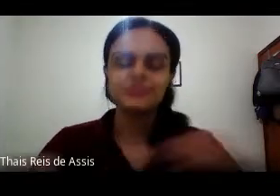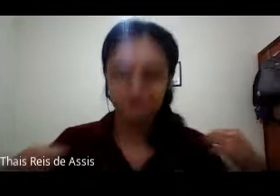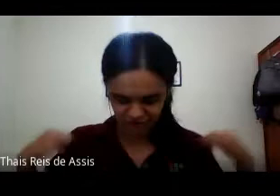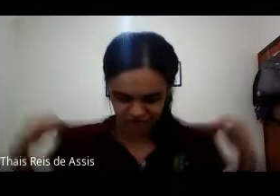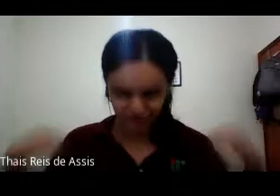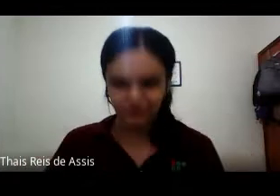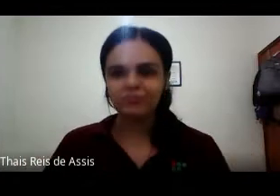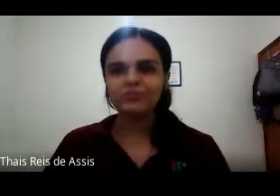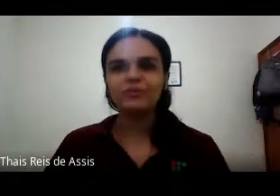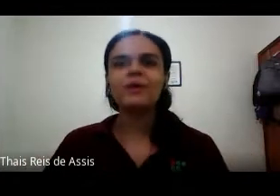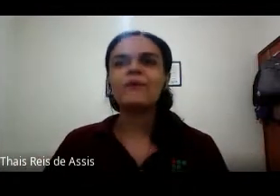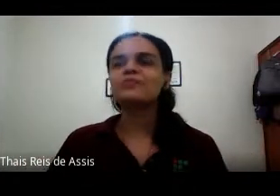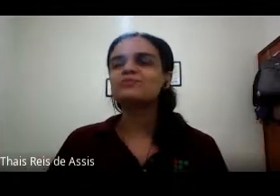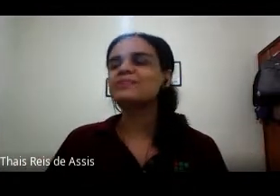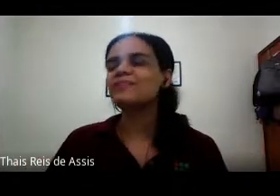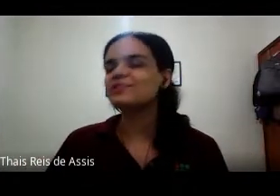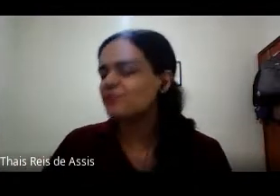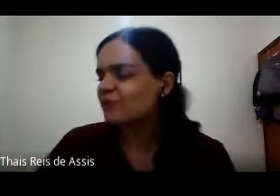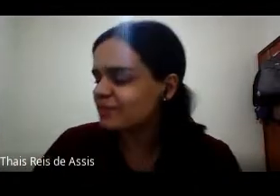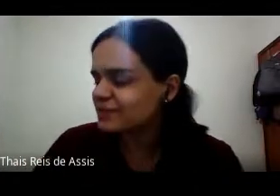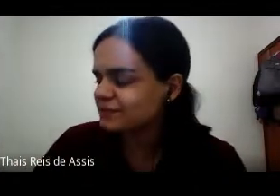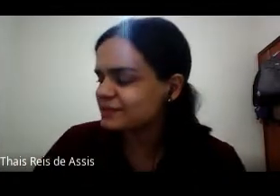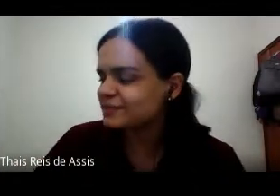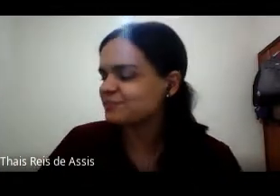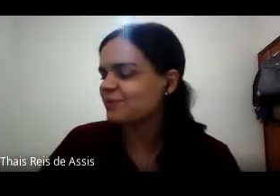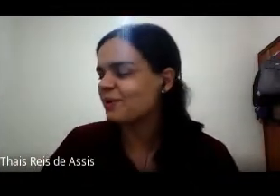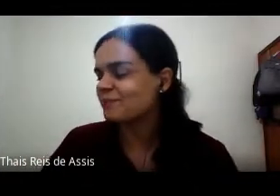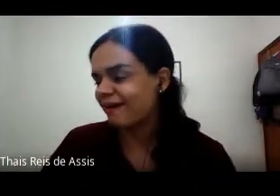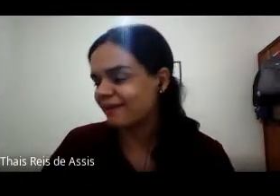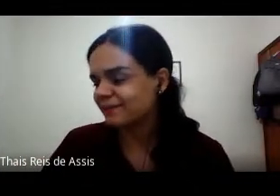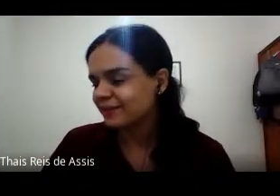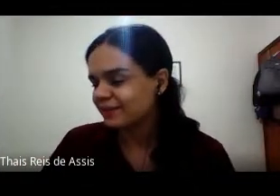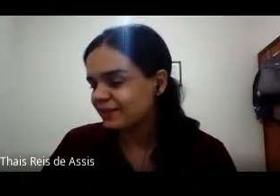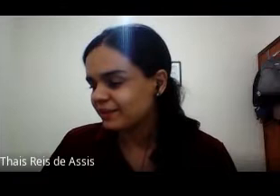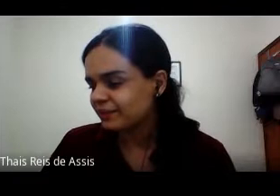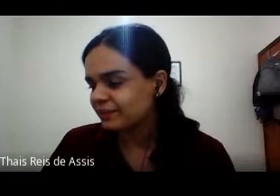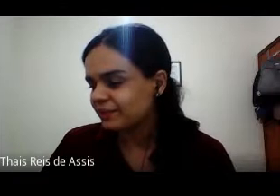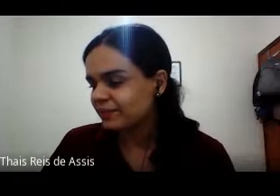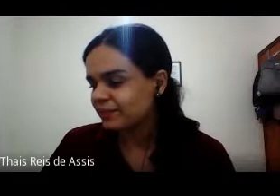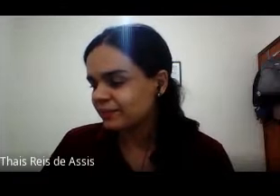Bom, é assim, gente, uniforme. Uniforme é ótimo, você veste uniforme, você não precisa se preocupar.